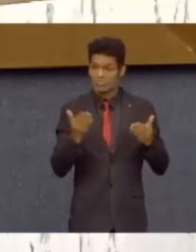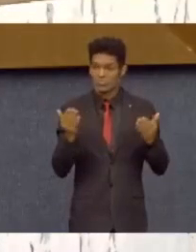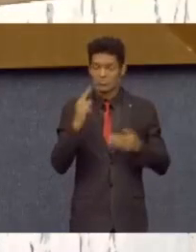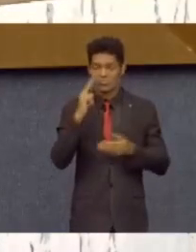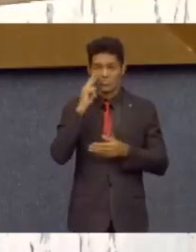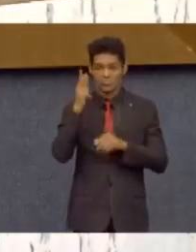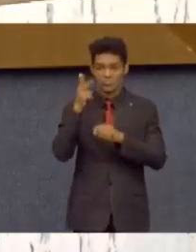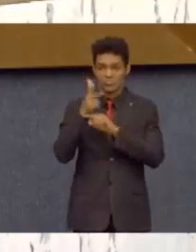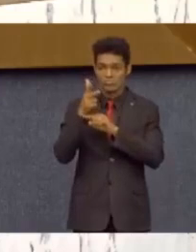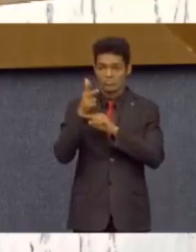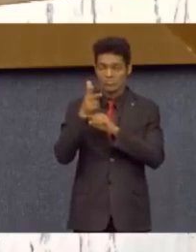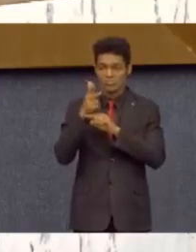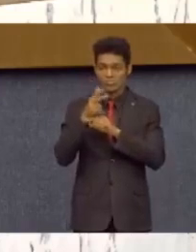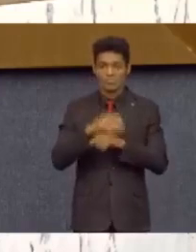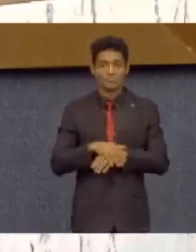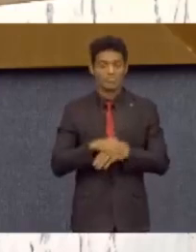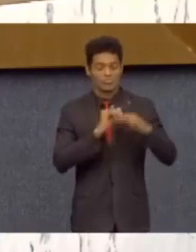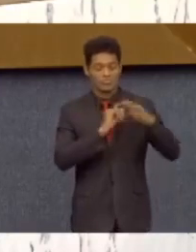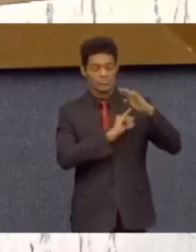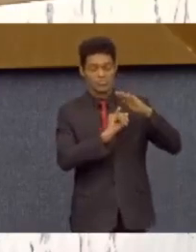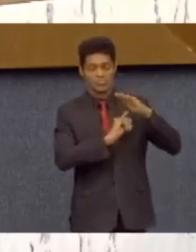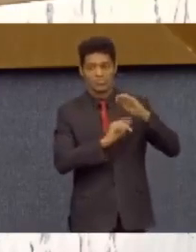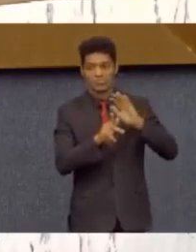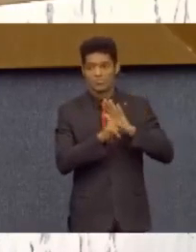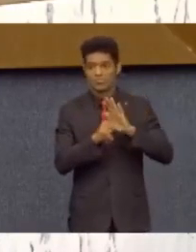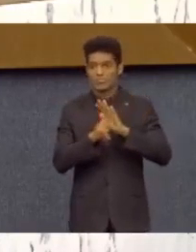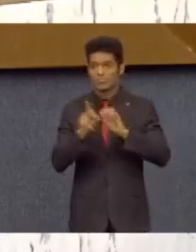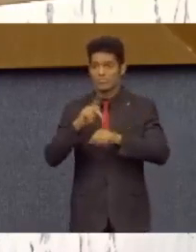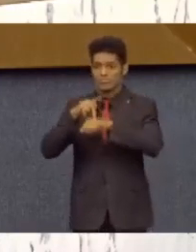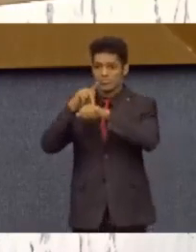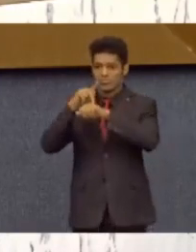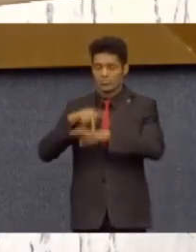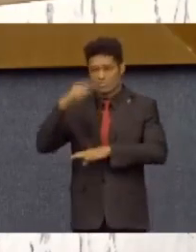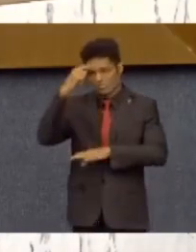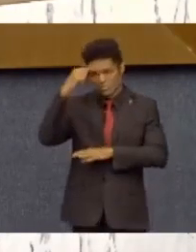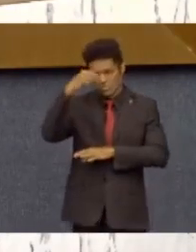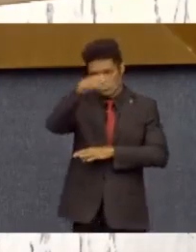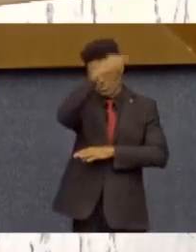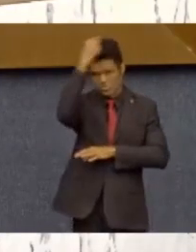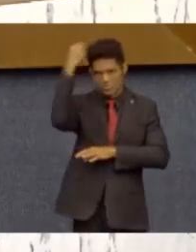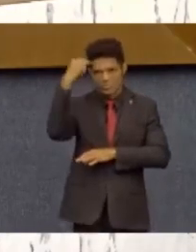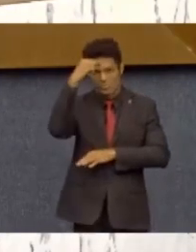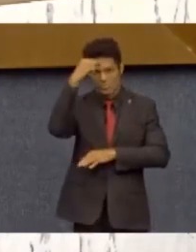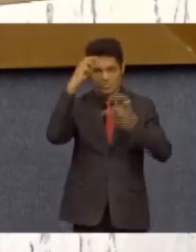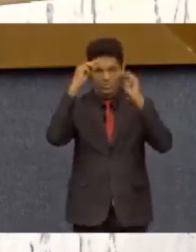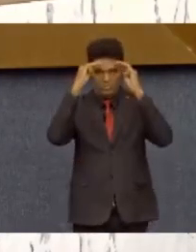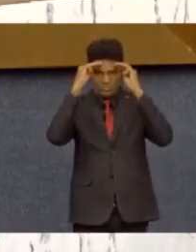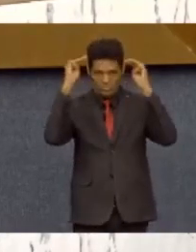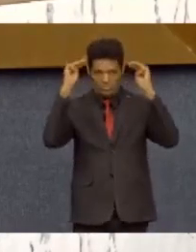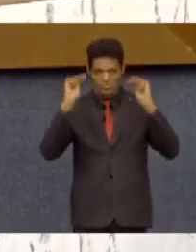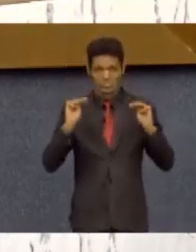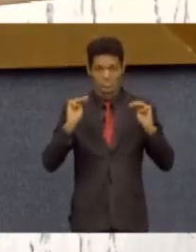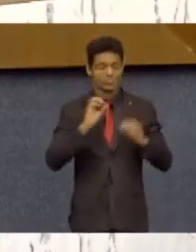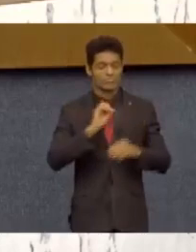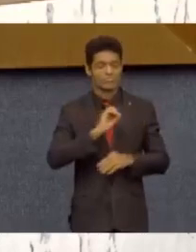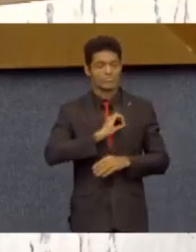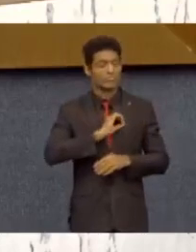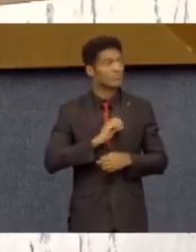Assistiremos agora a um vídeo institucional da paróquia Santa Dulce dos Pobres.